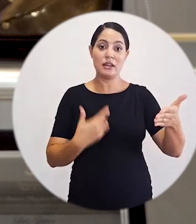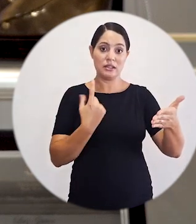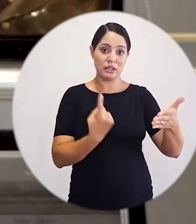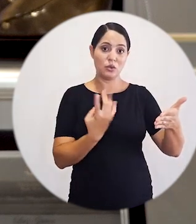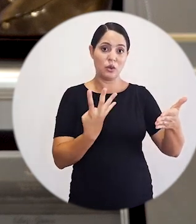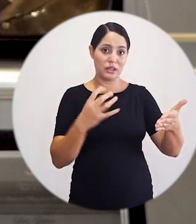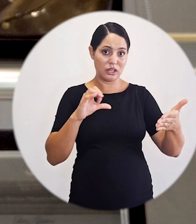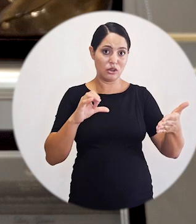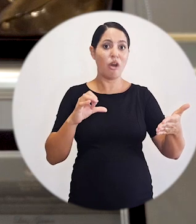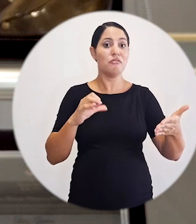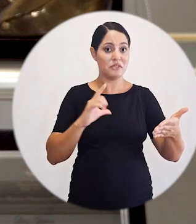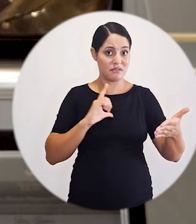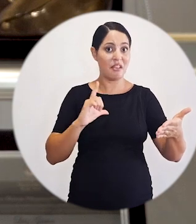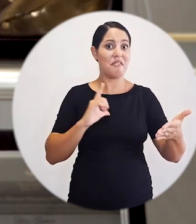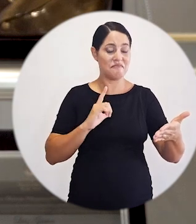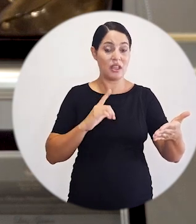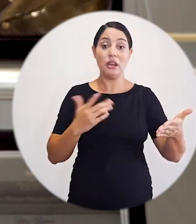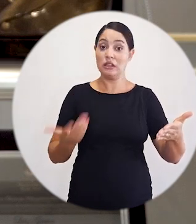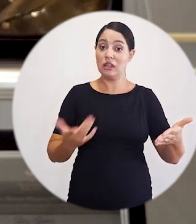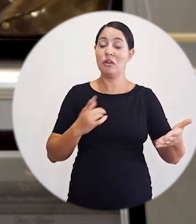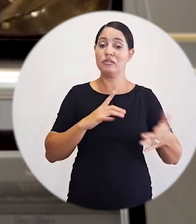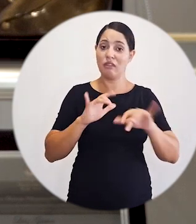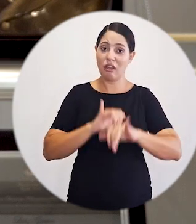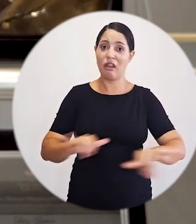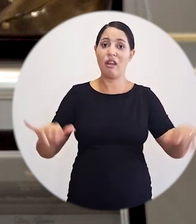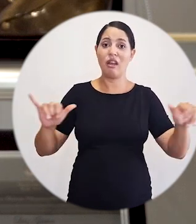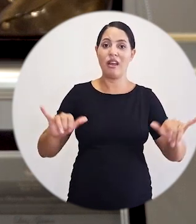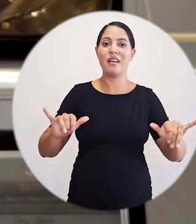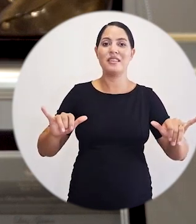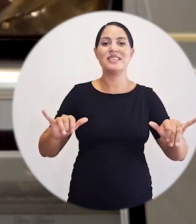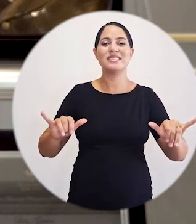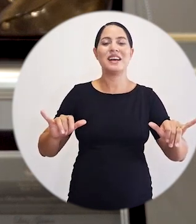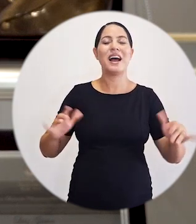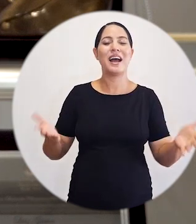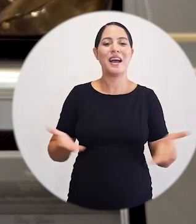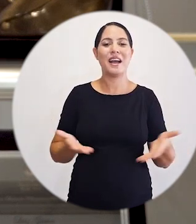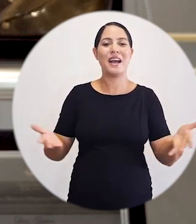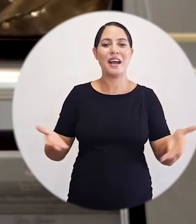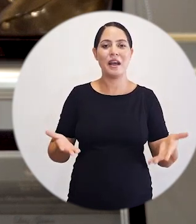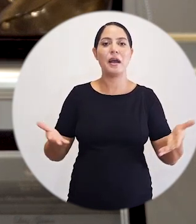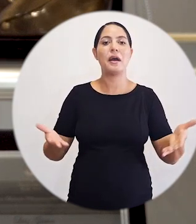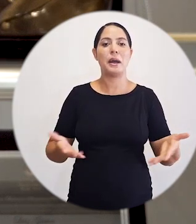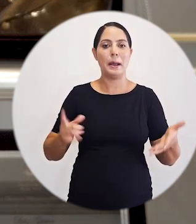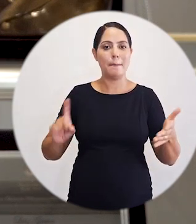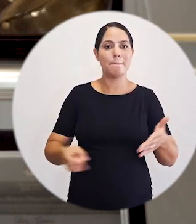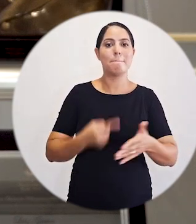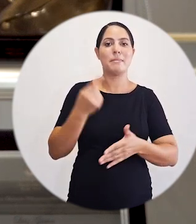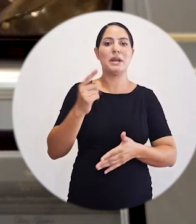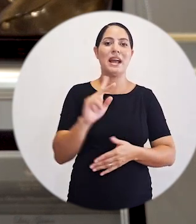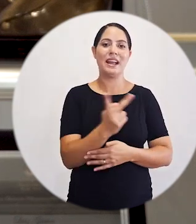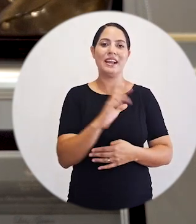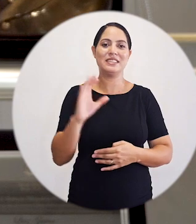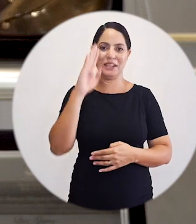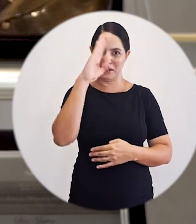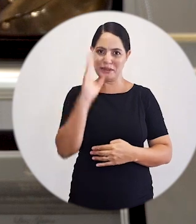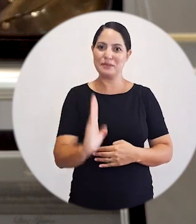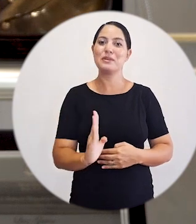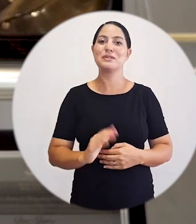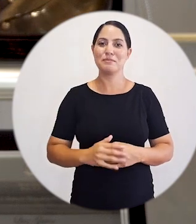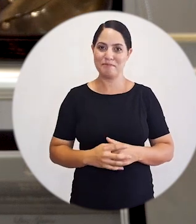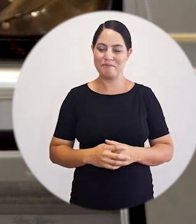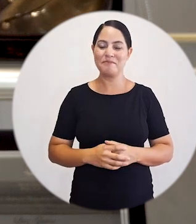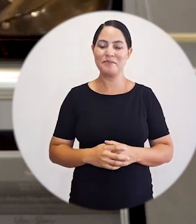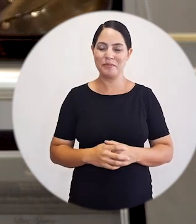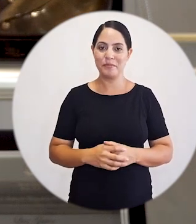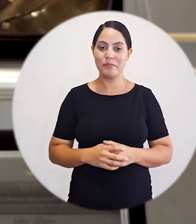pelo direito, de 149 páginas. O ato simbólico, 247 anos depois da carta destinada ao governador, é